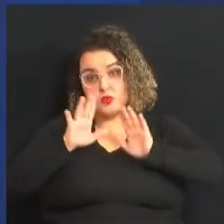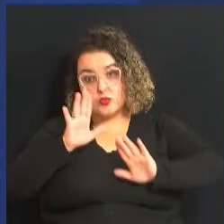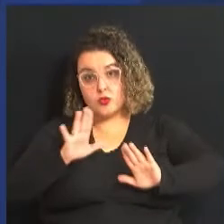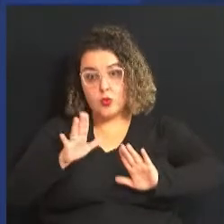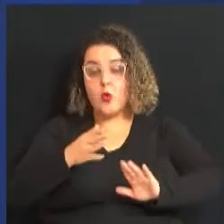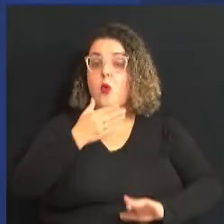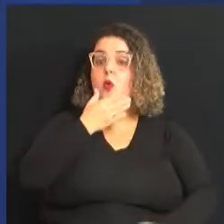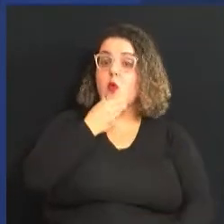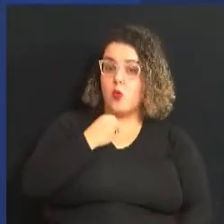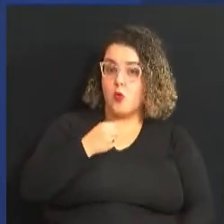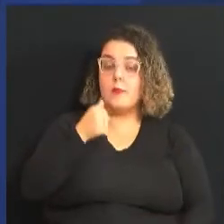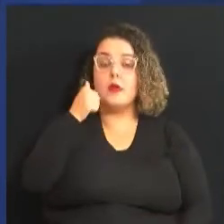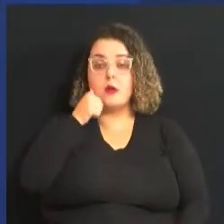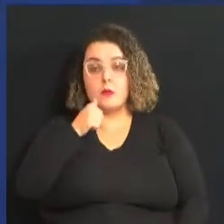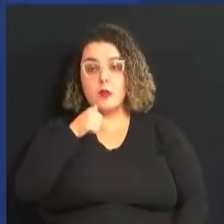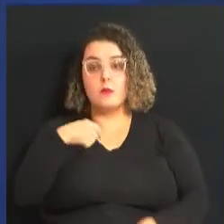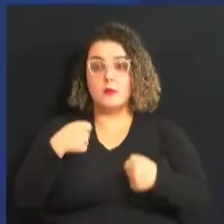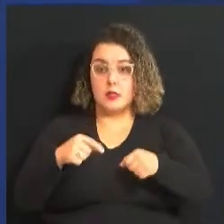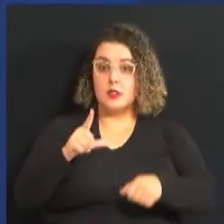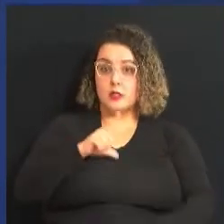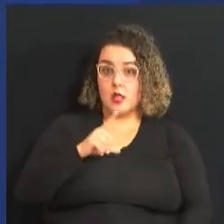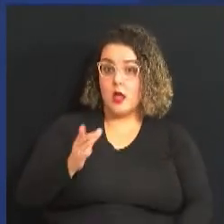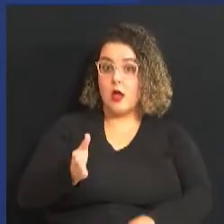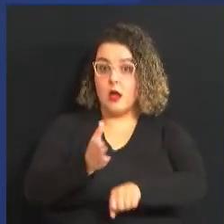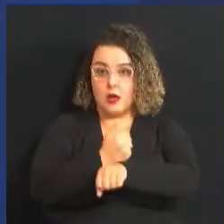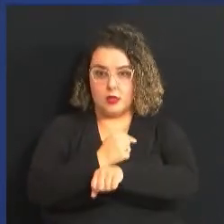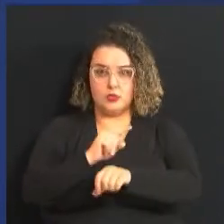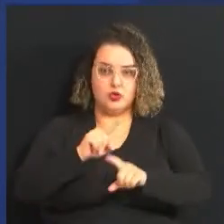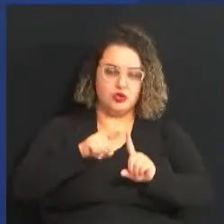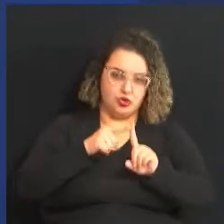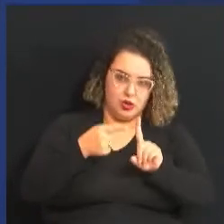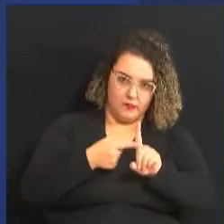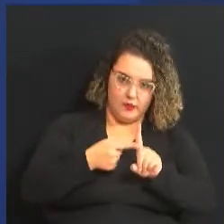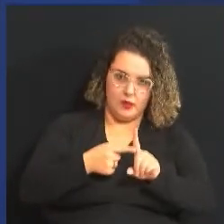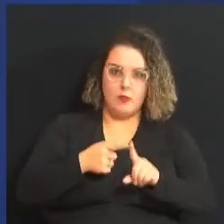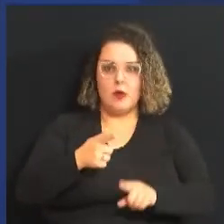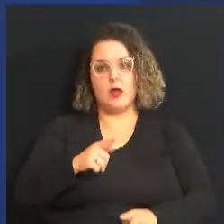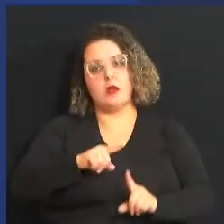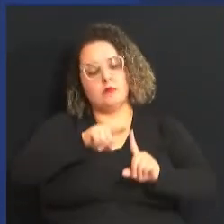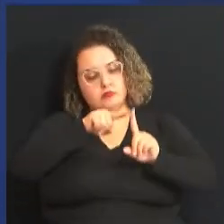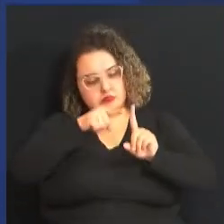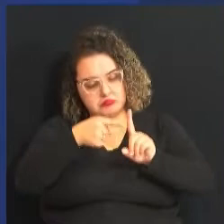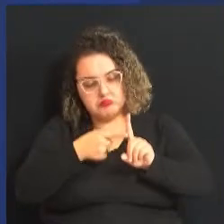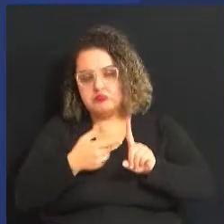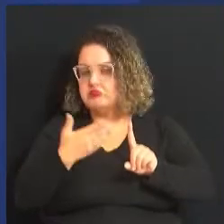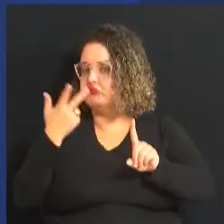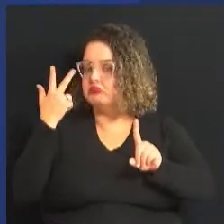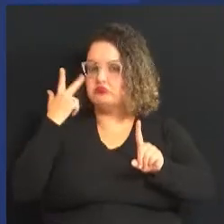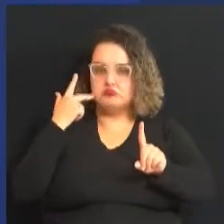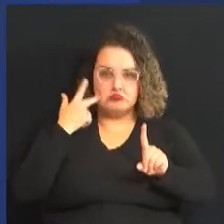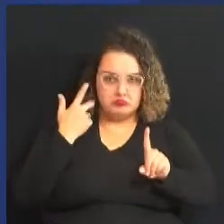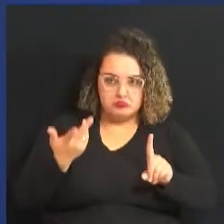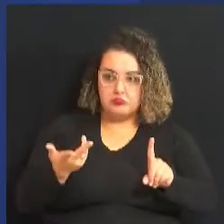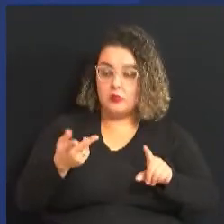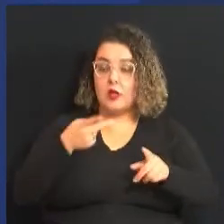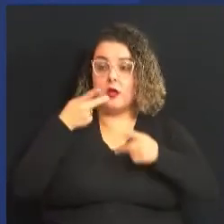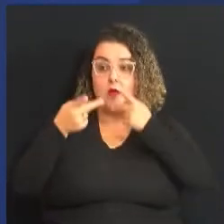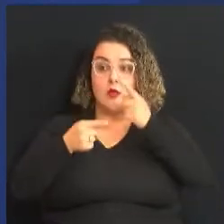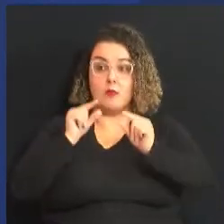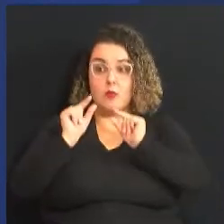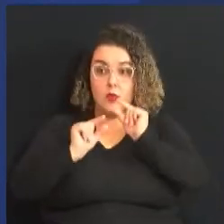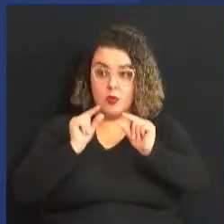e a mulher devem ter antes de engravidar para que a gestação ocorra aí de maneira tranquila. Falamos também um pouquinho sobre